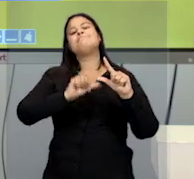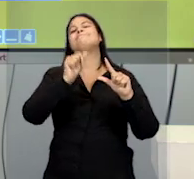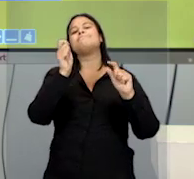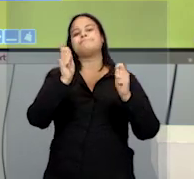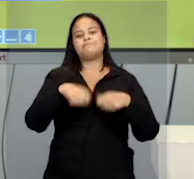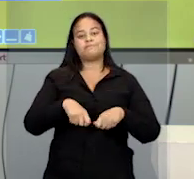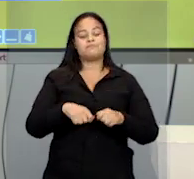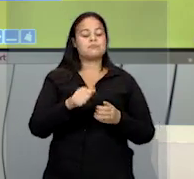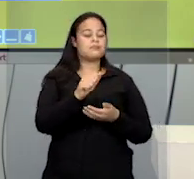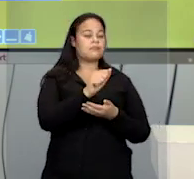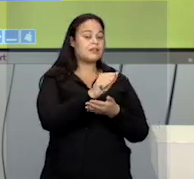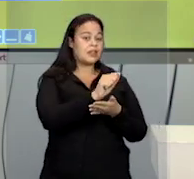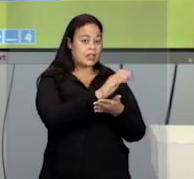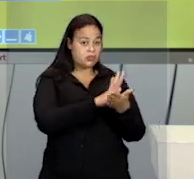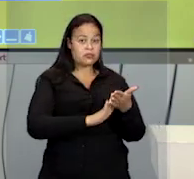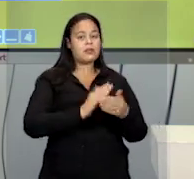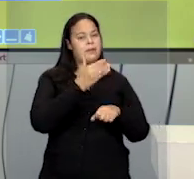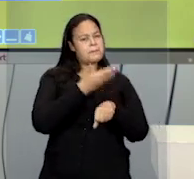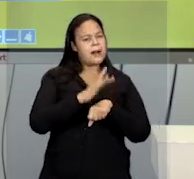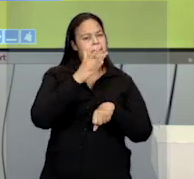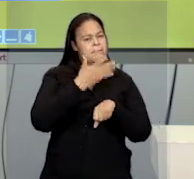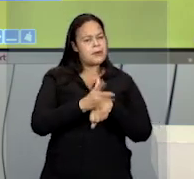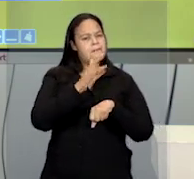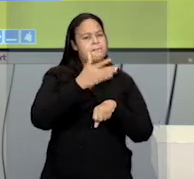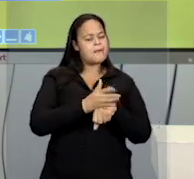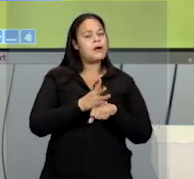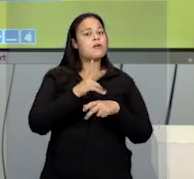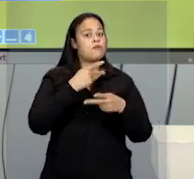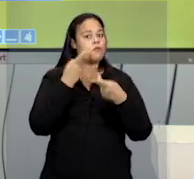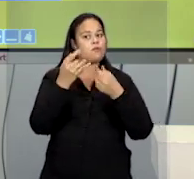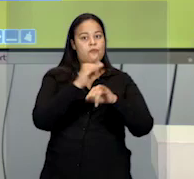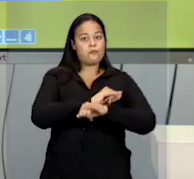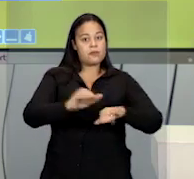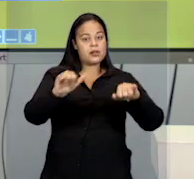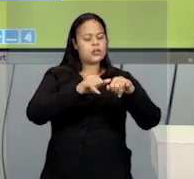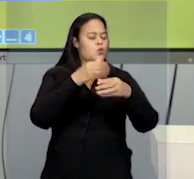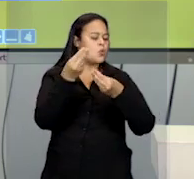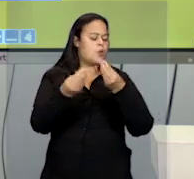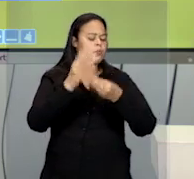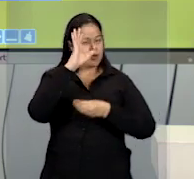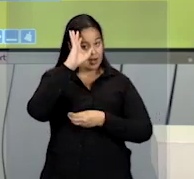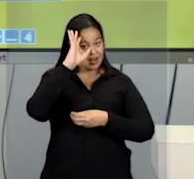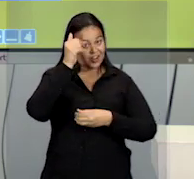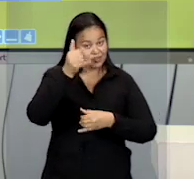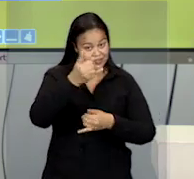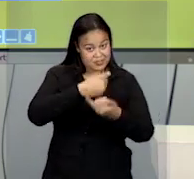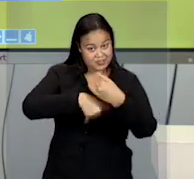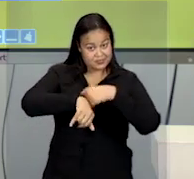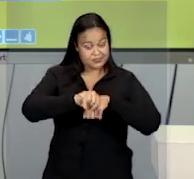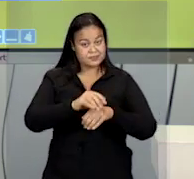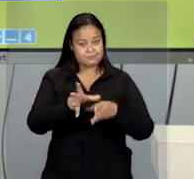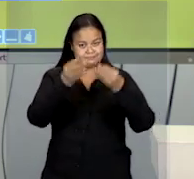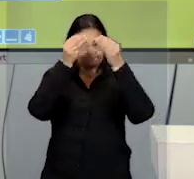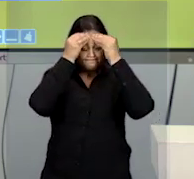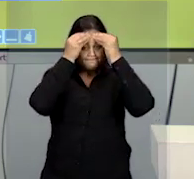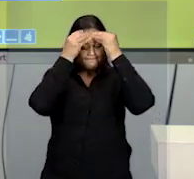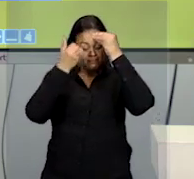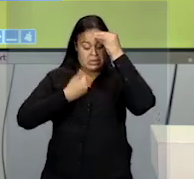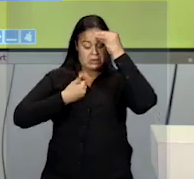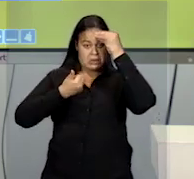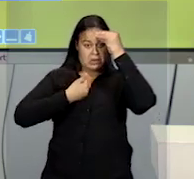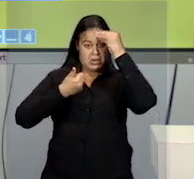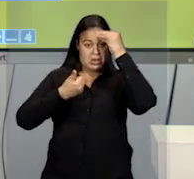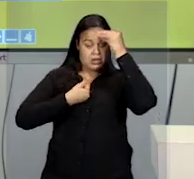alguns exercícios na prática e eu vou falando com vocês como fazer isso, tá? Mas guardem essas informações que são muito